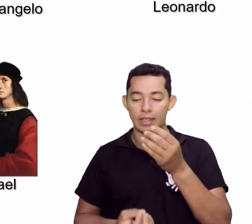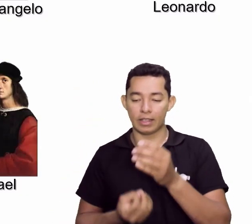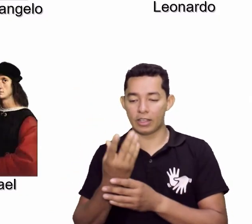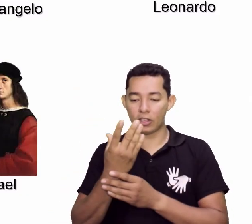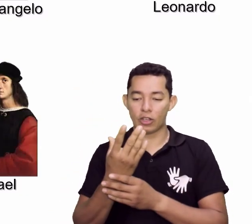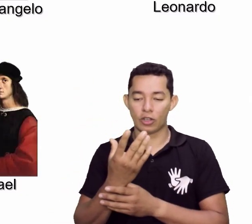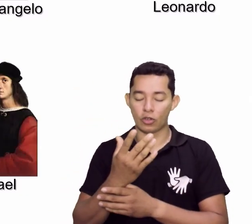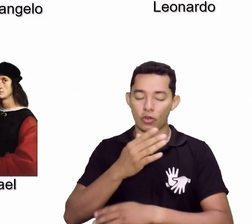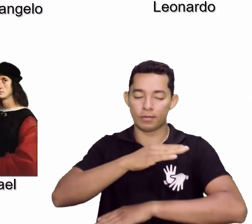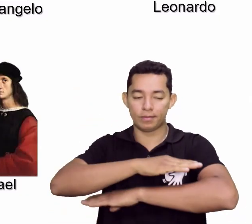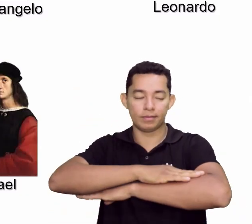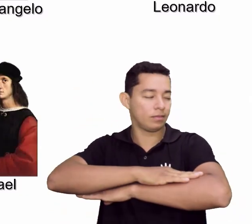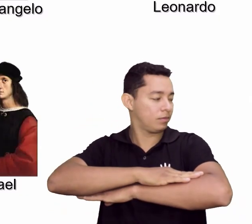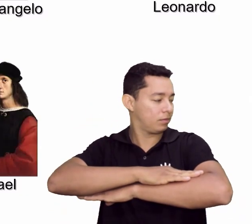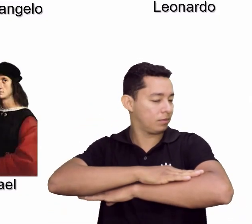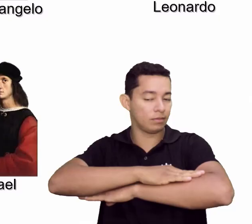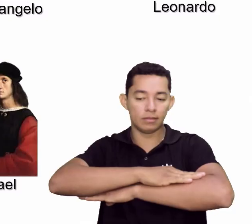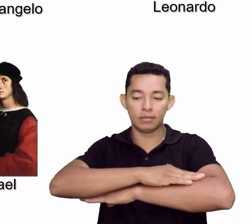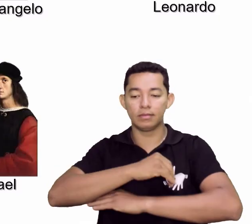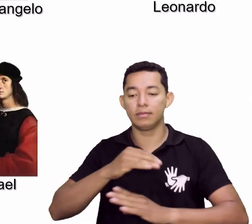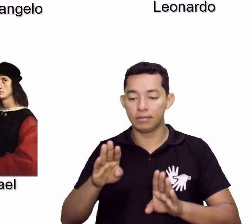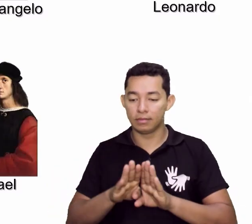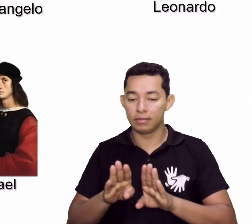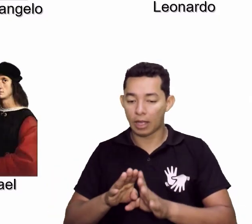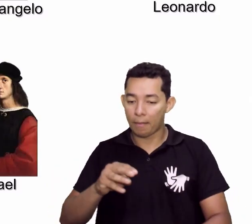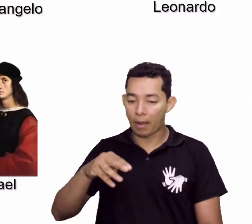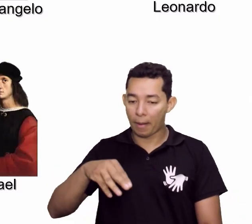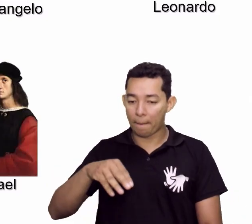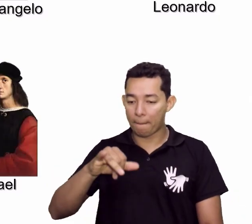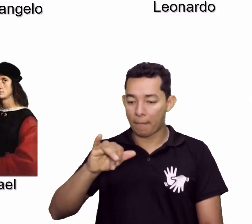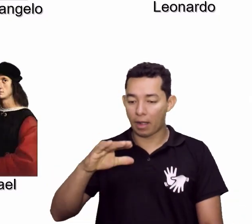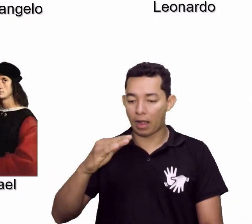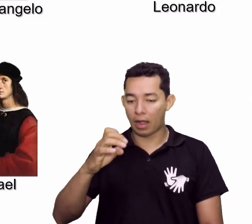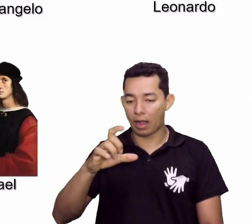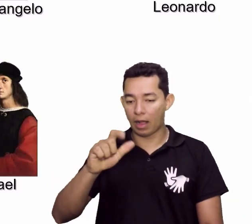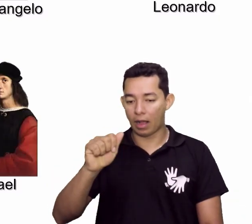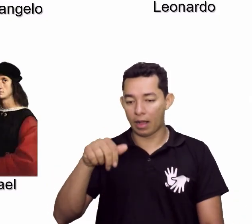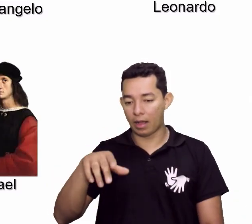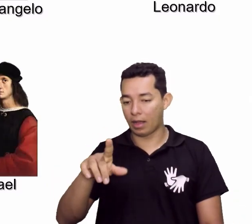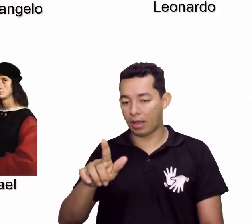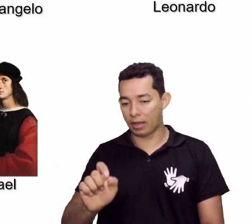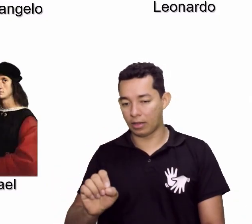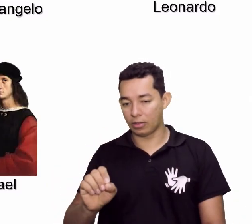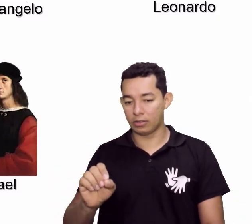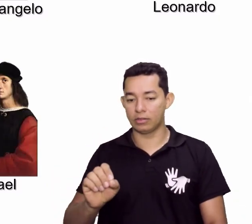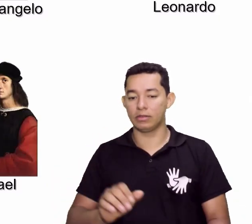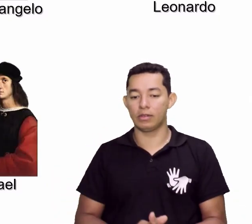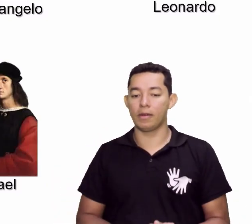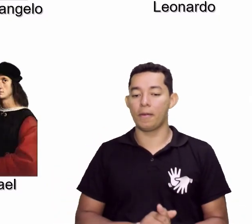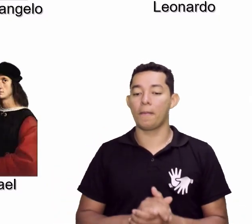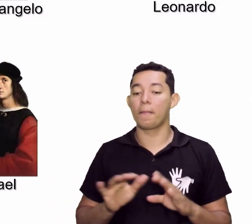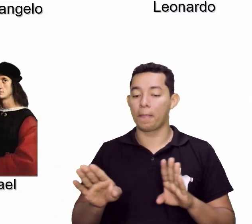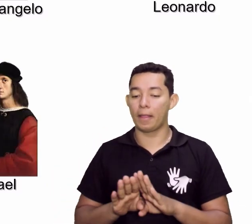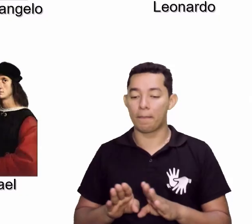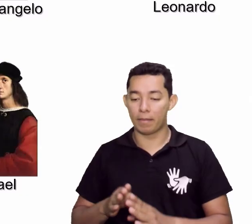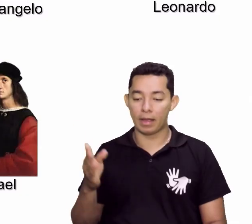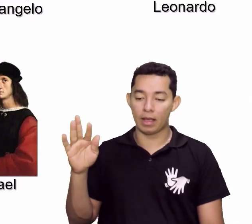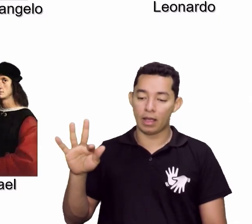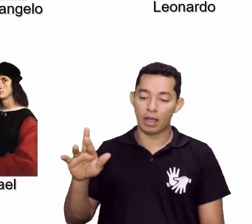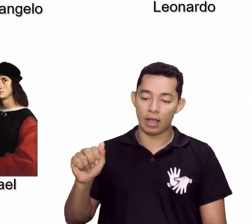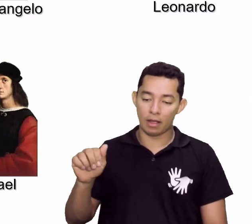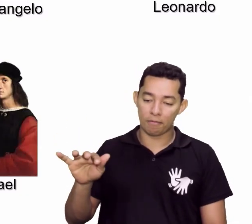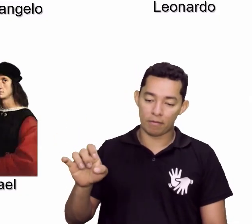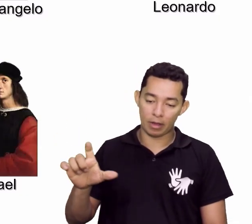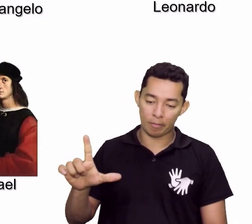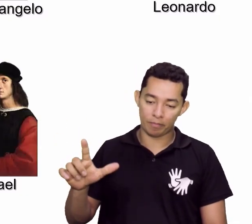Lisa, E o Michelangelo, né, com a Capela Sistina, e o Rafael Sanzio, né, que